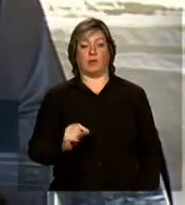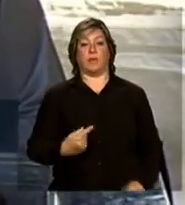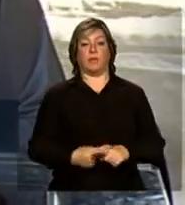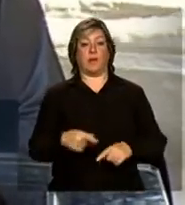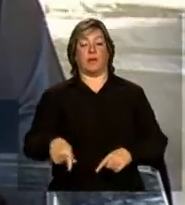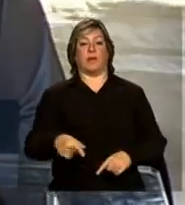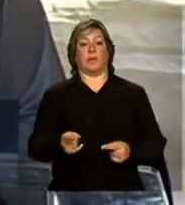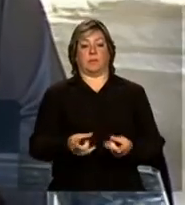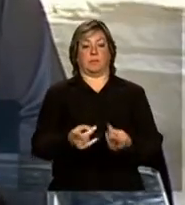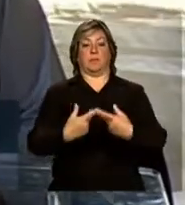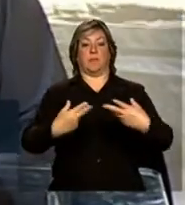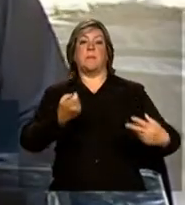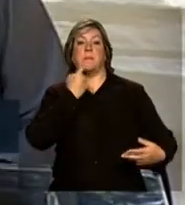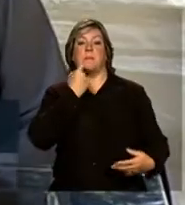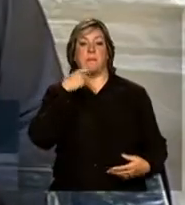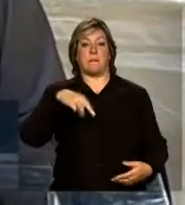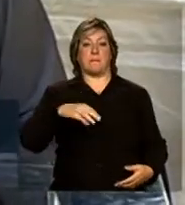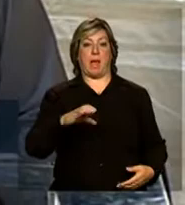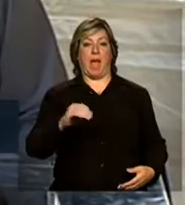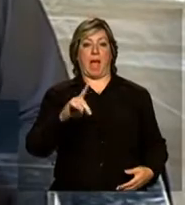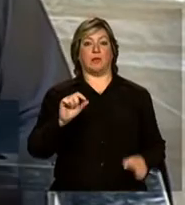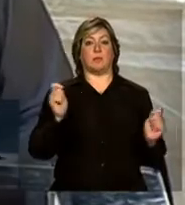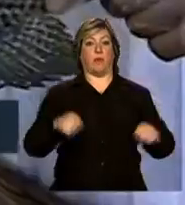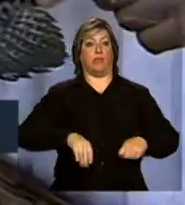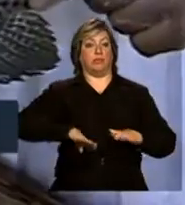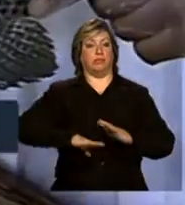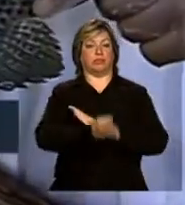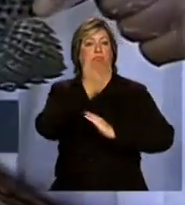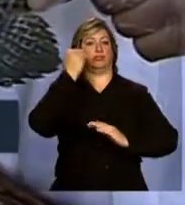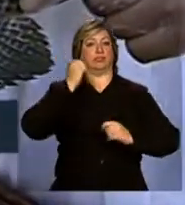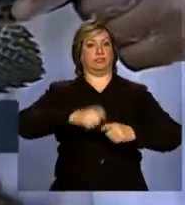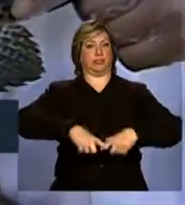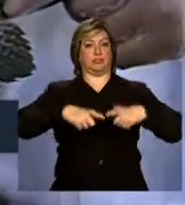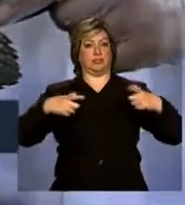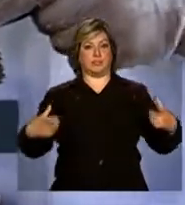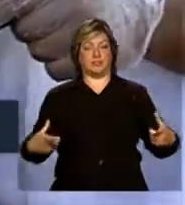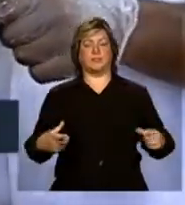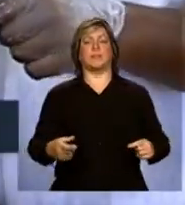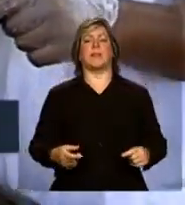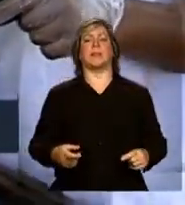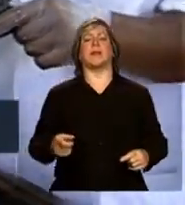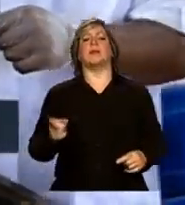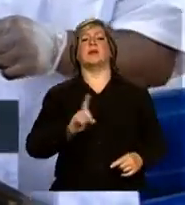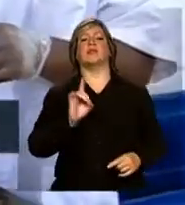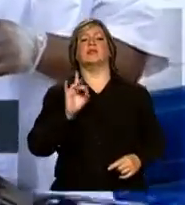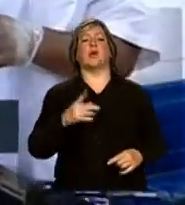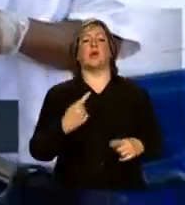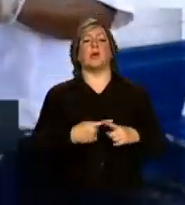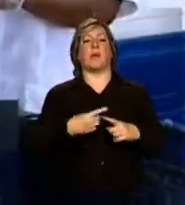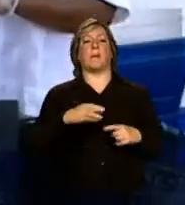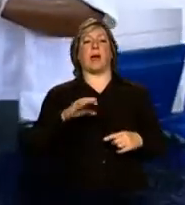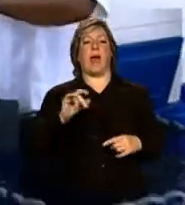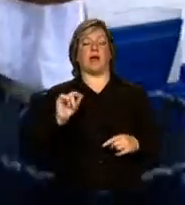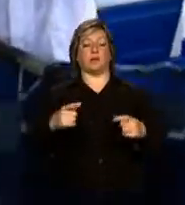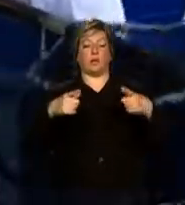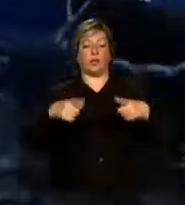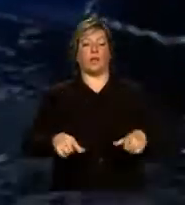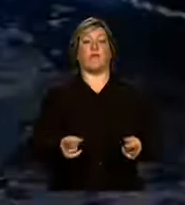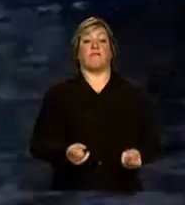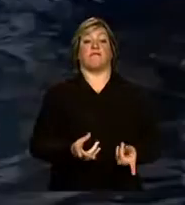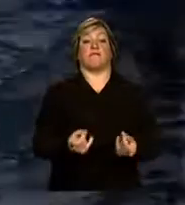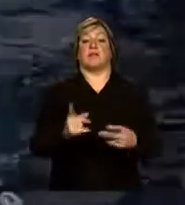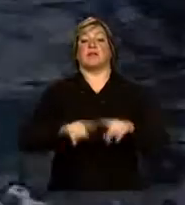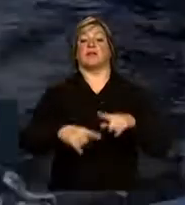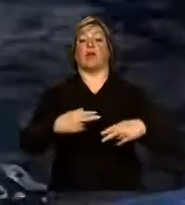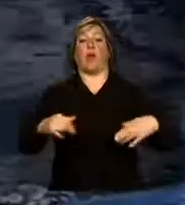que o Mercado do Peixe assume um papel de destaque nisso não naquela naquele conceito de mercado local onde se vende produtos